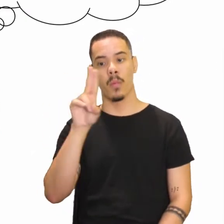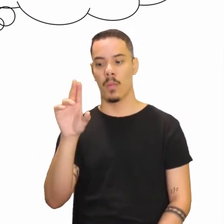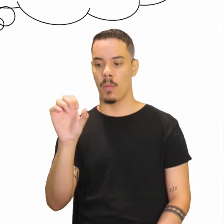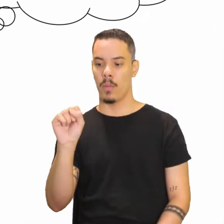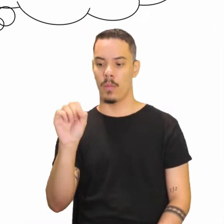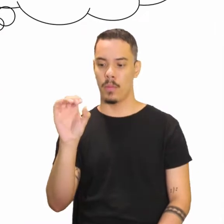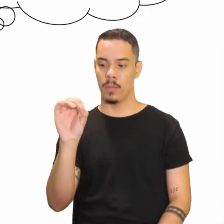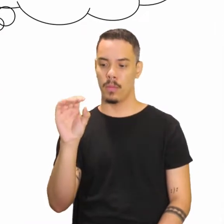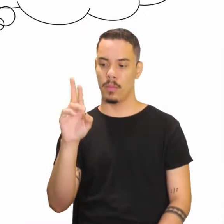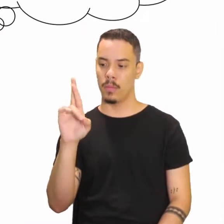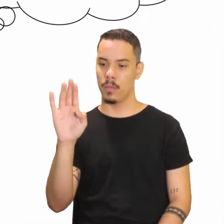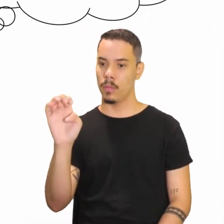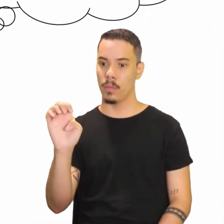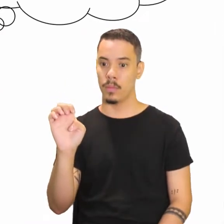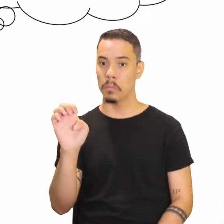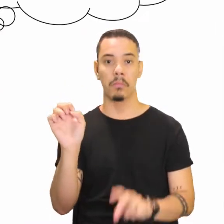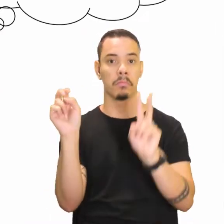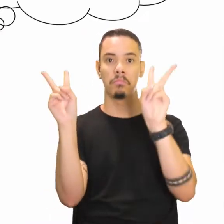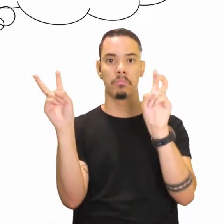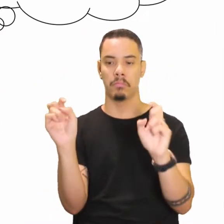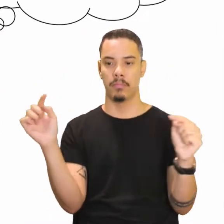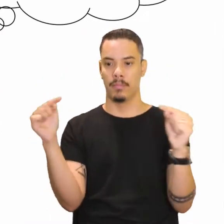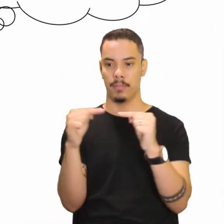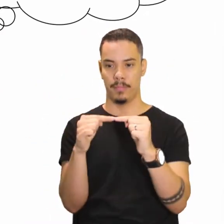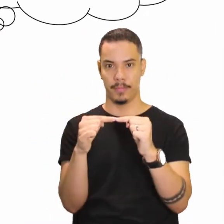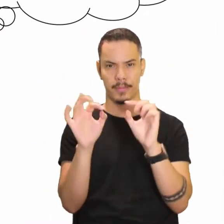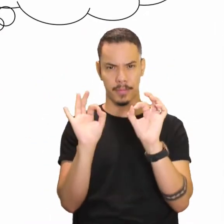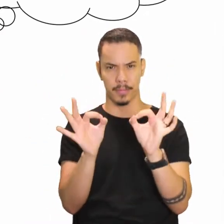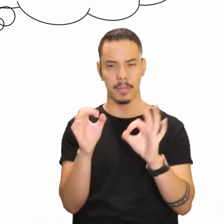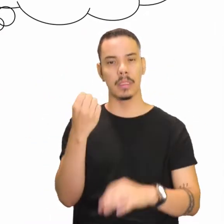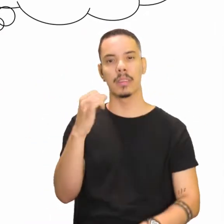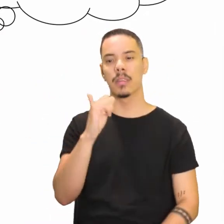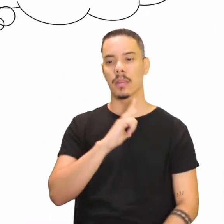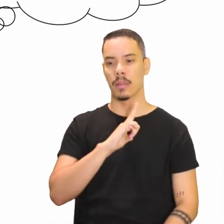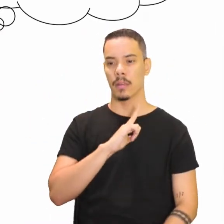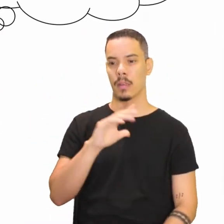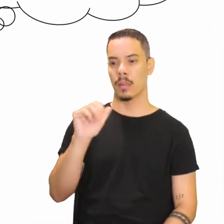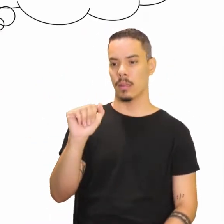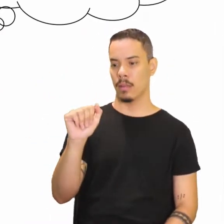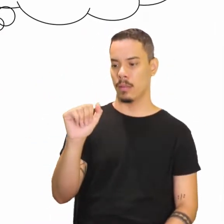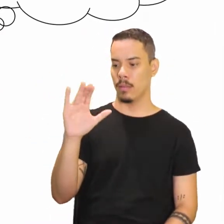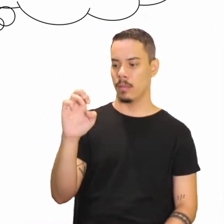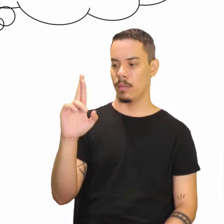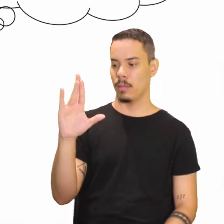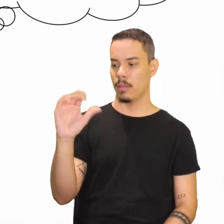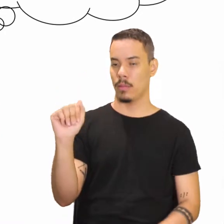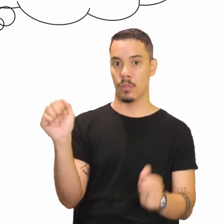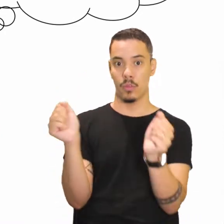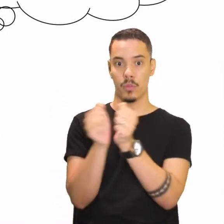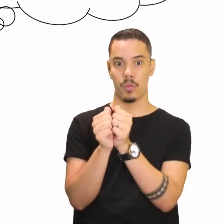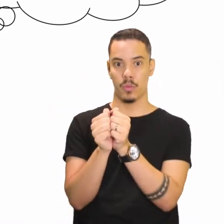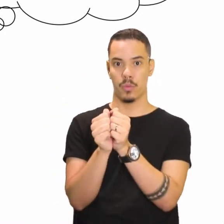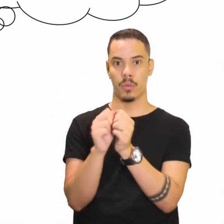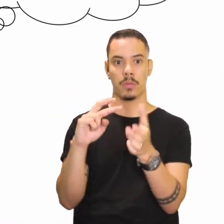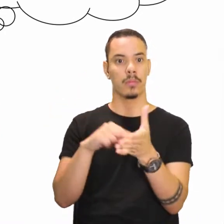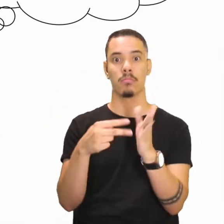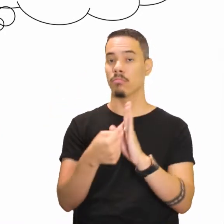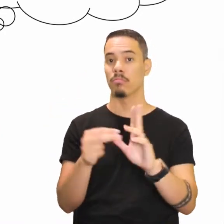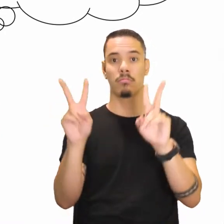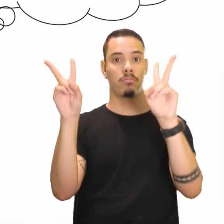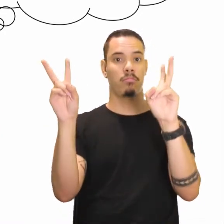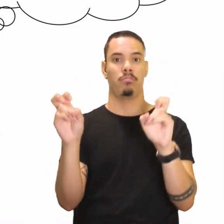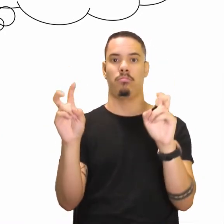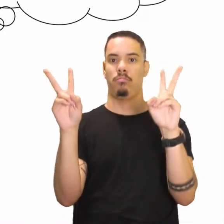dizer assunto. Pronto. Amadinha, quando eu tenho um acerca de junto, é falando de algum